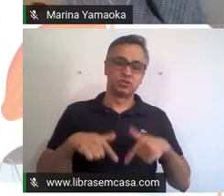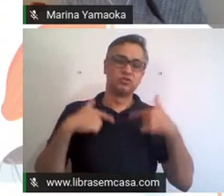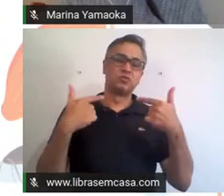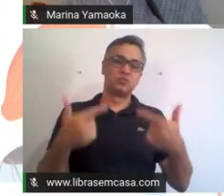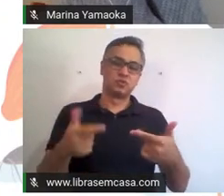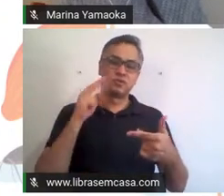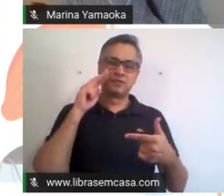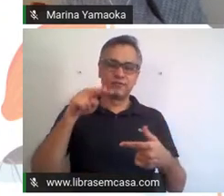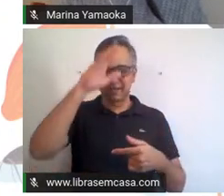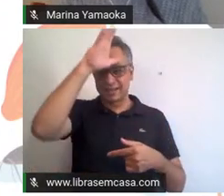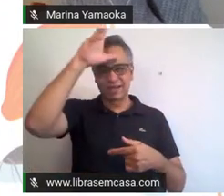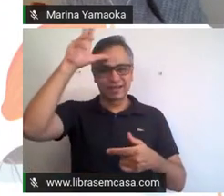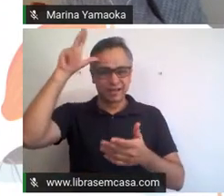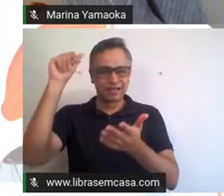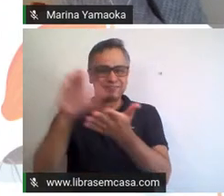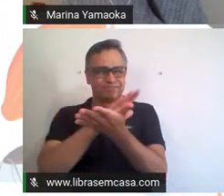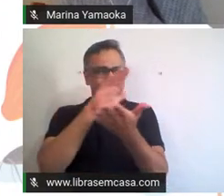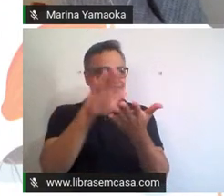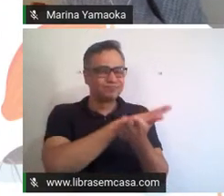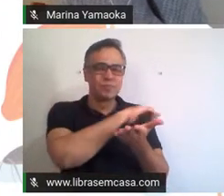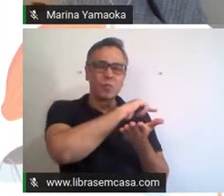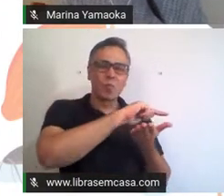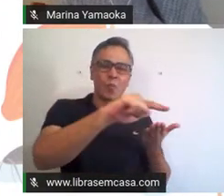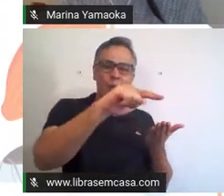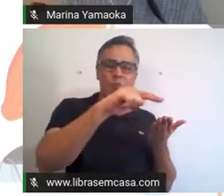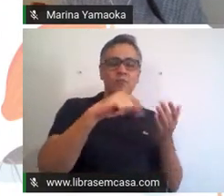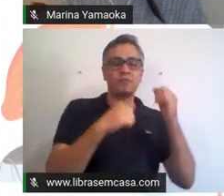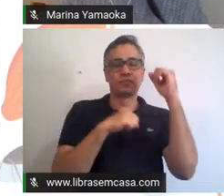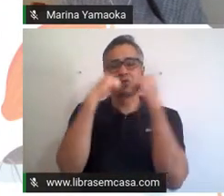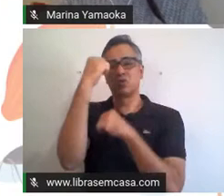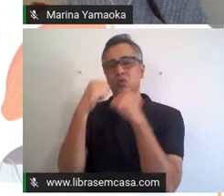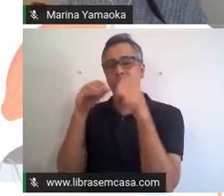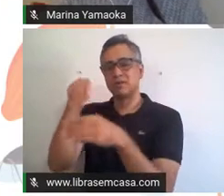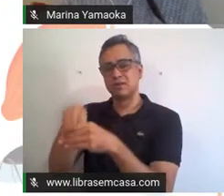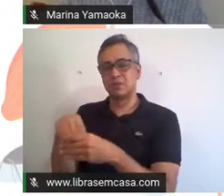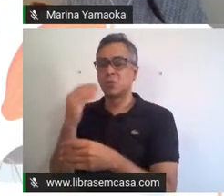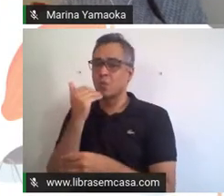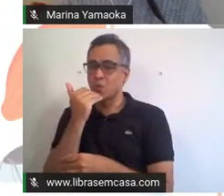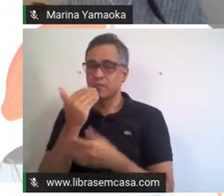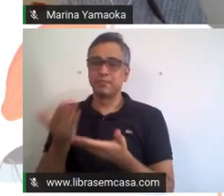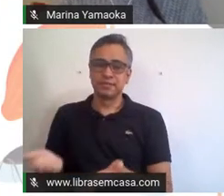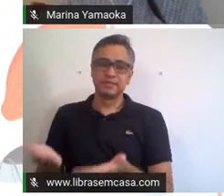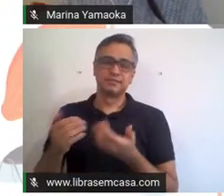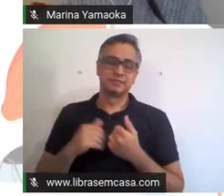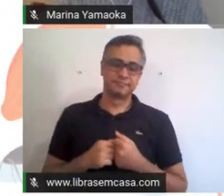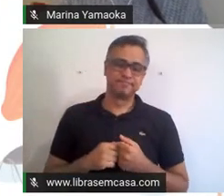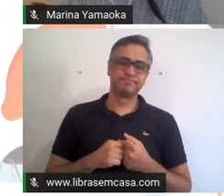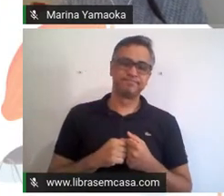da Amazônia, por exemplo, na questão industrial da alimentação e assim por diante. Mas